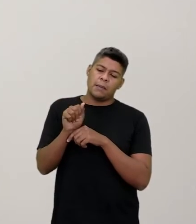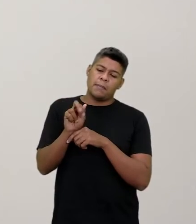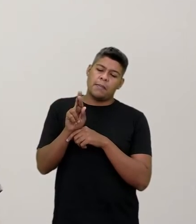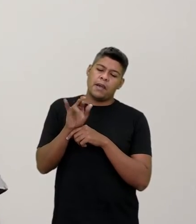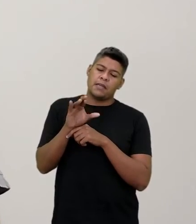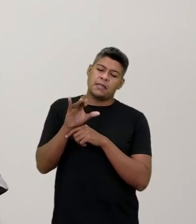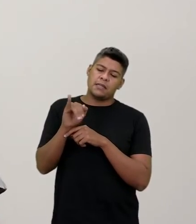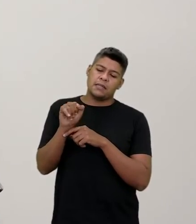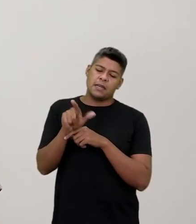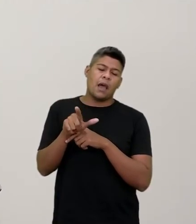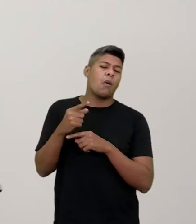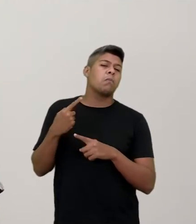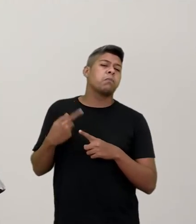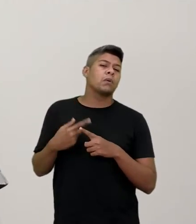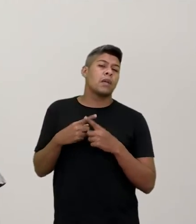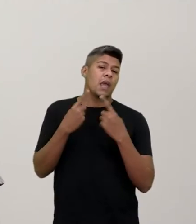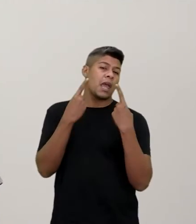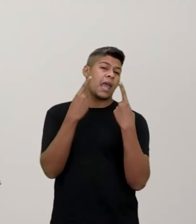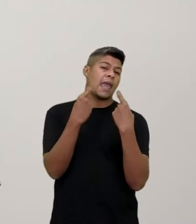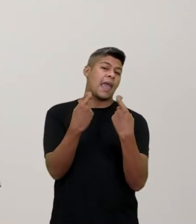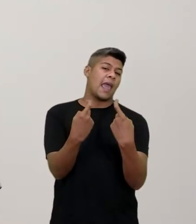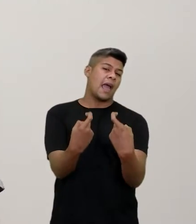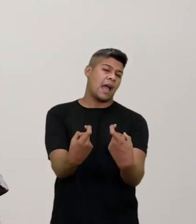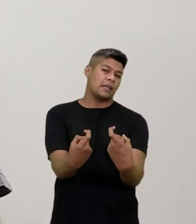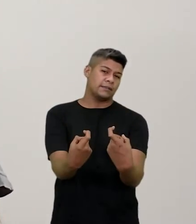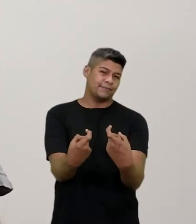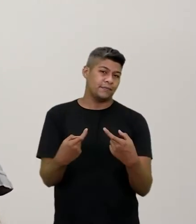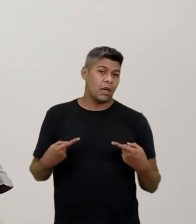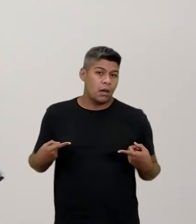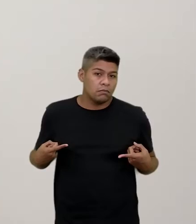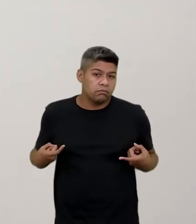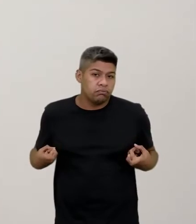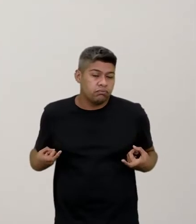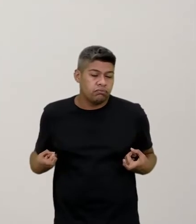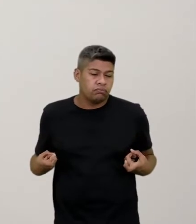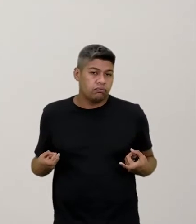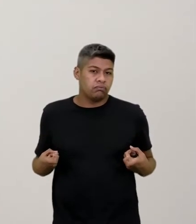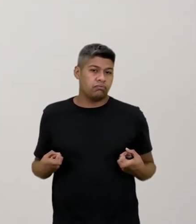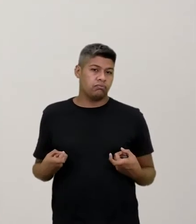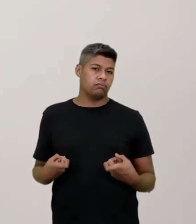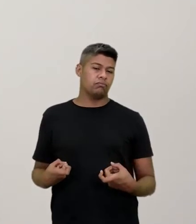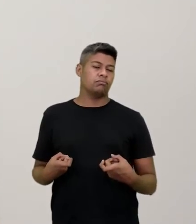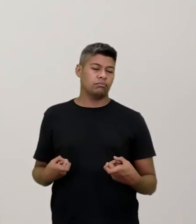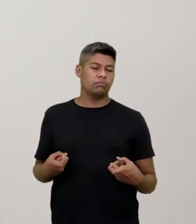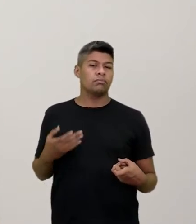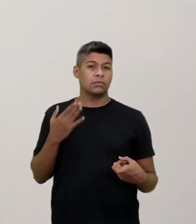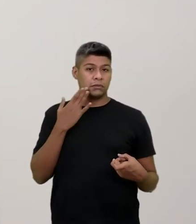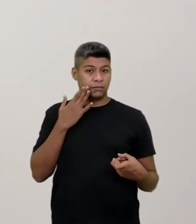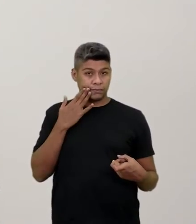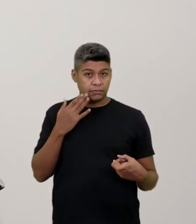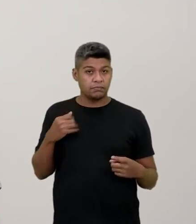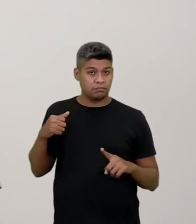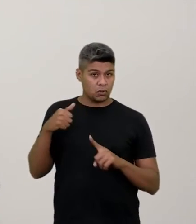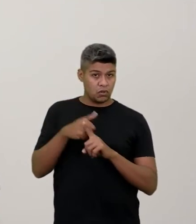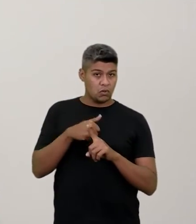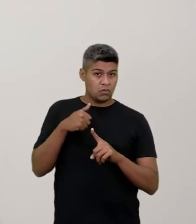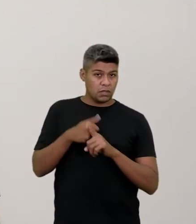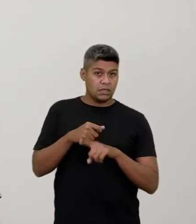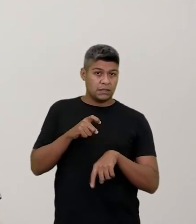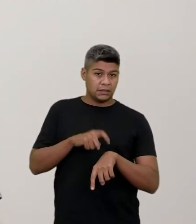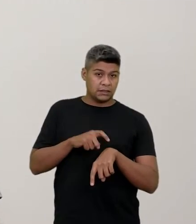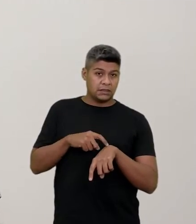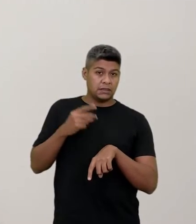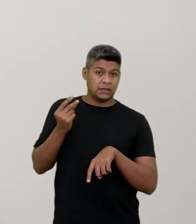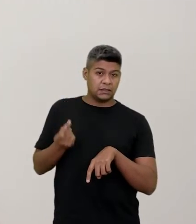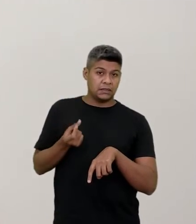de guerra. Elas serviam para o combate, né? E é interessante a gente pensar que esse combate, ele durante muito tempo na nossa